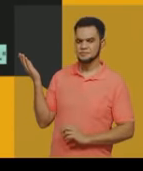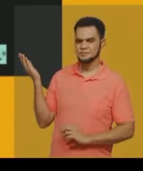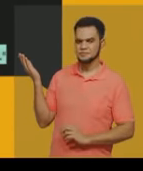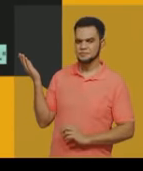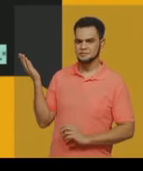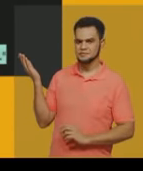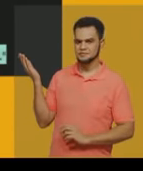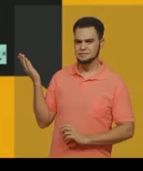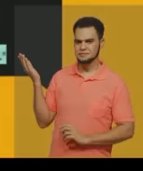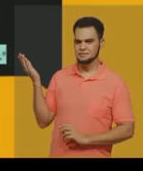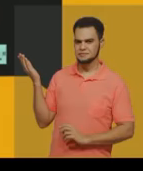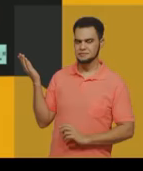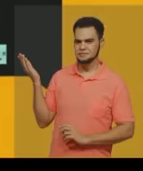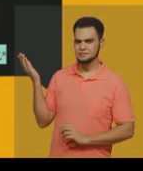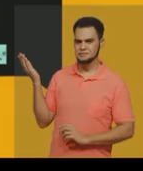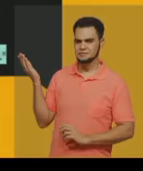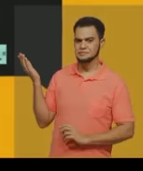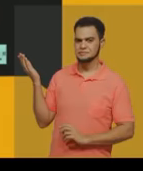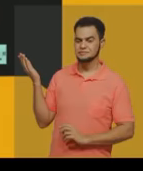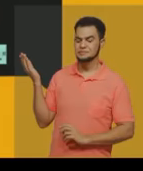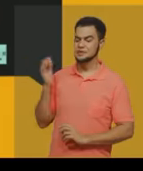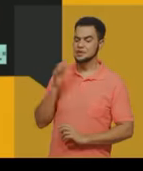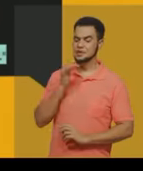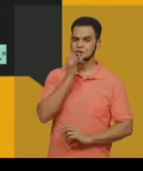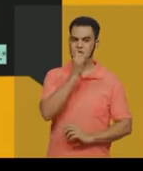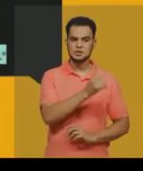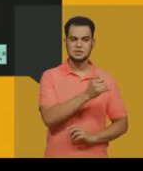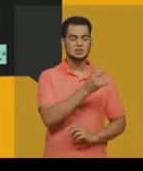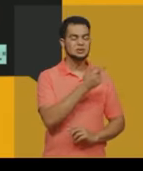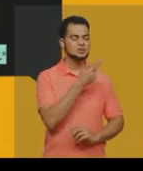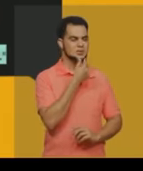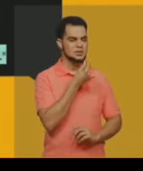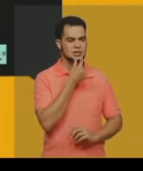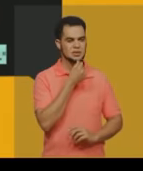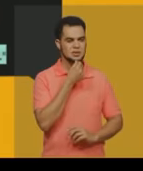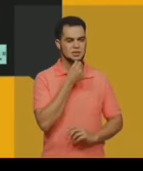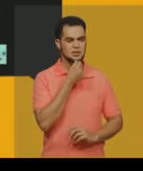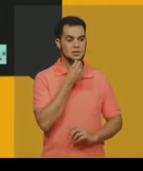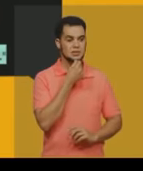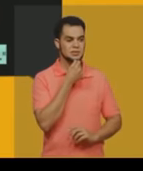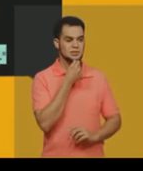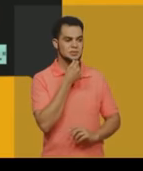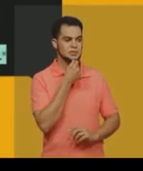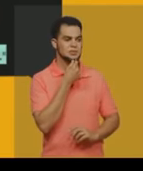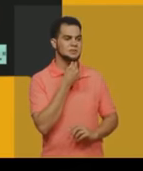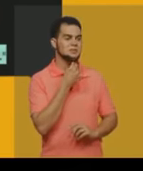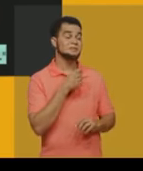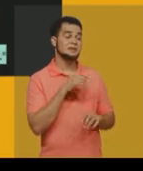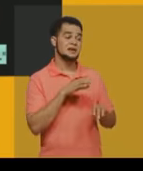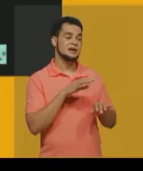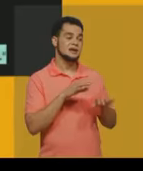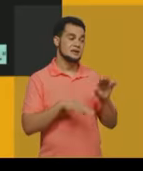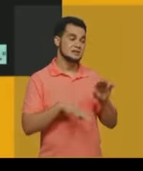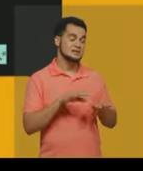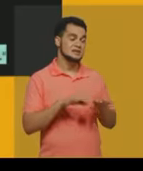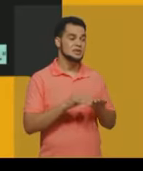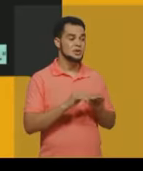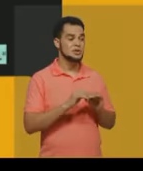my spoon. Diz o menino, algumas vezes eu deixo, drop é deixar cair, eu deixo cair a colher, spoon.